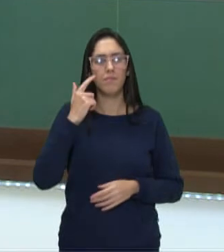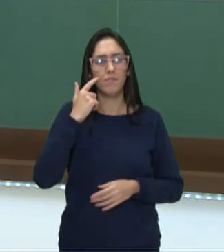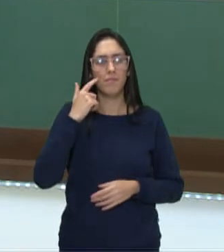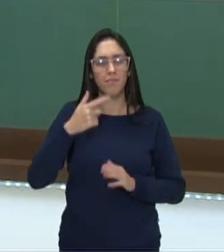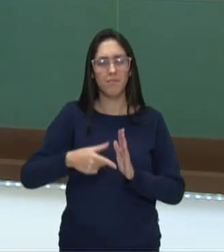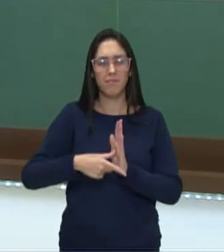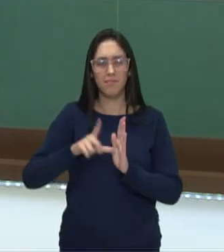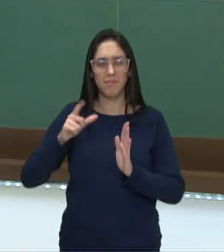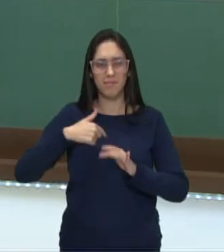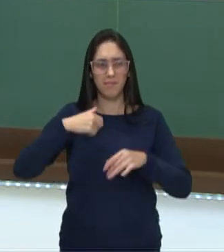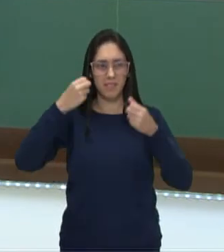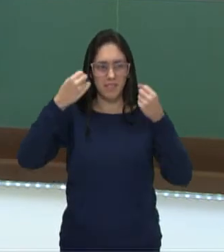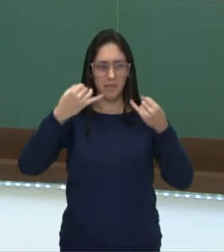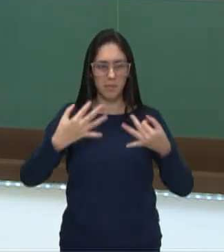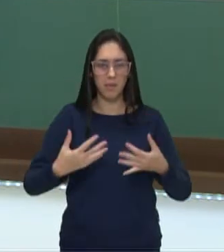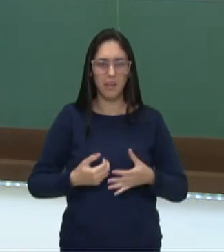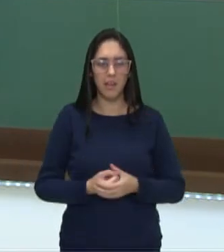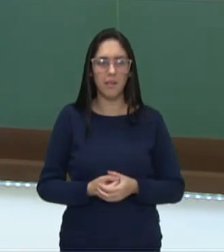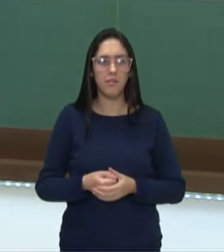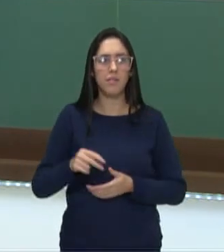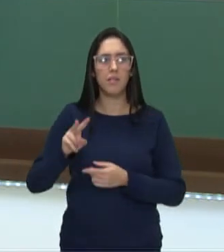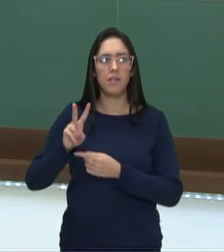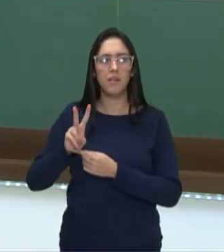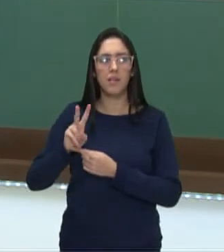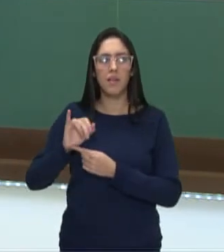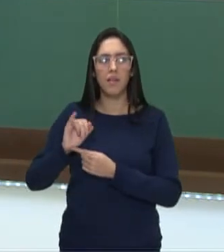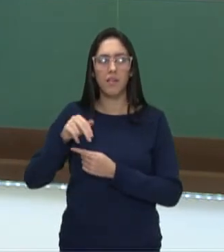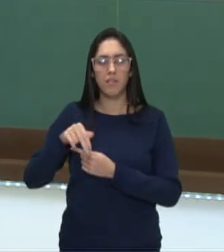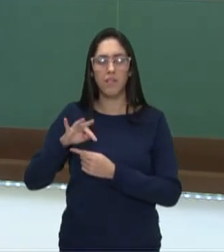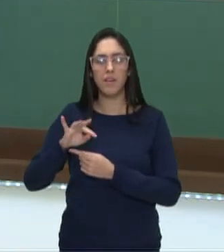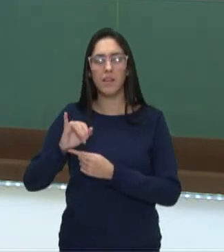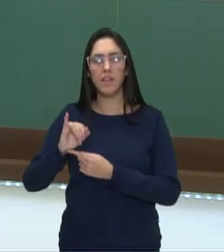regra, 21